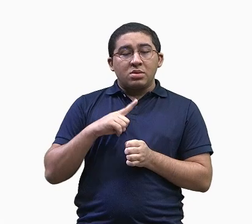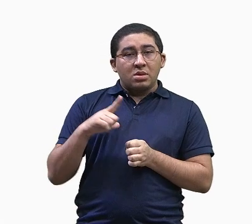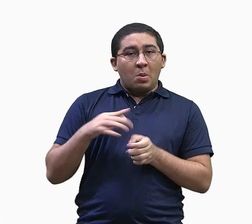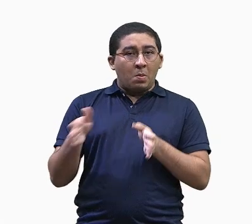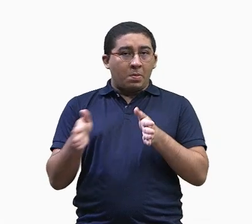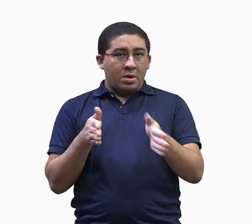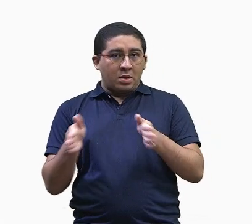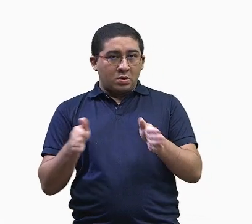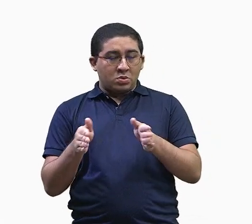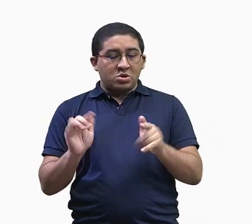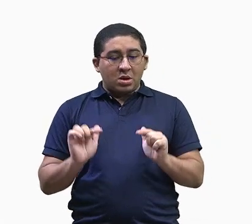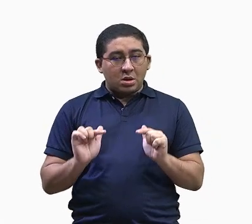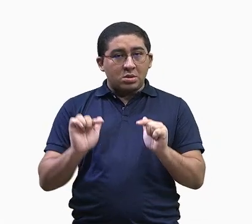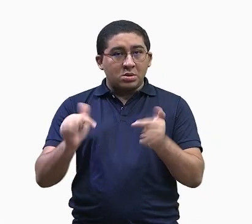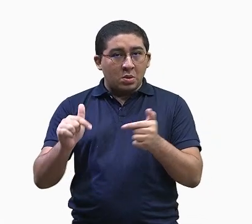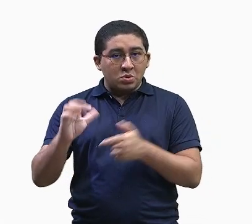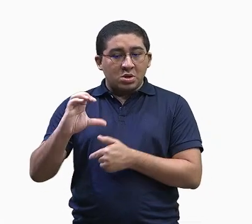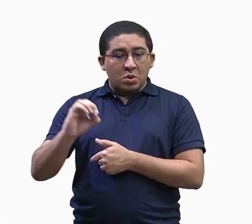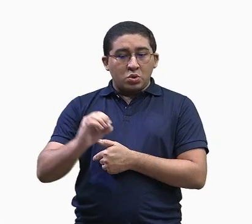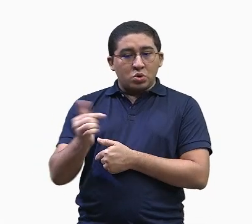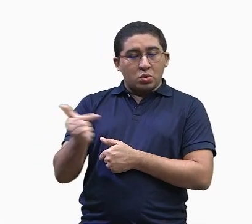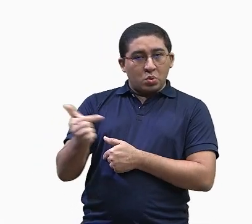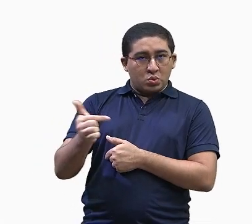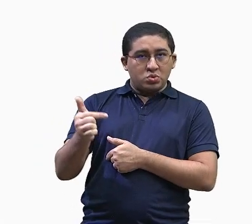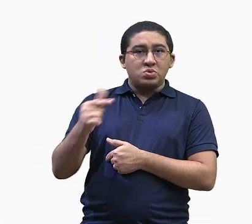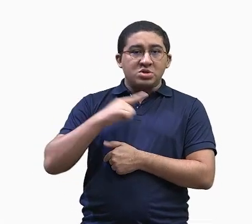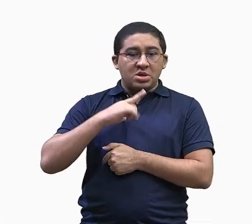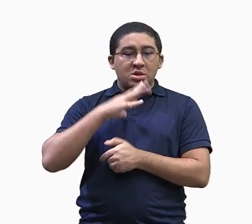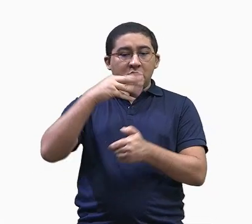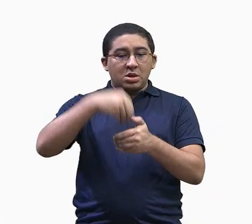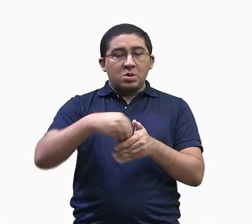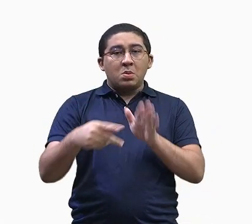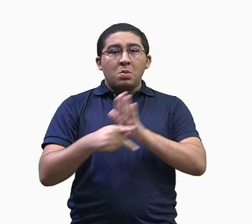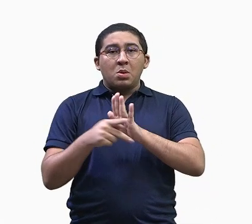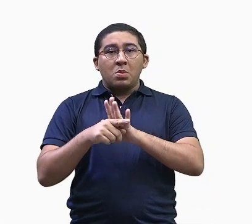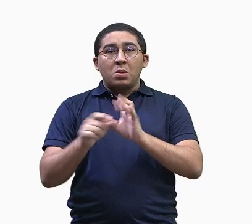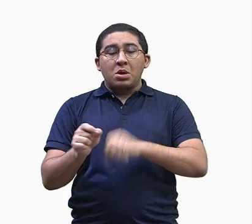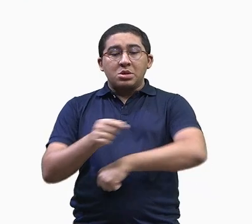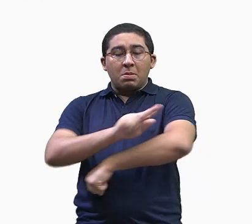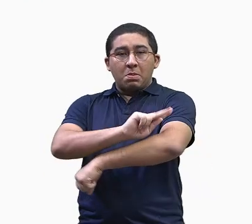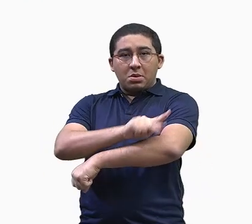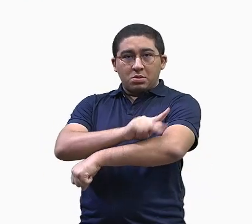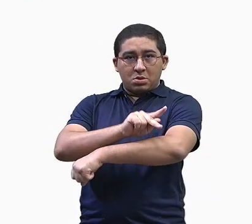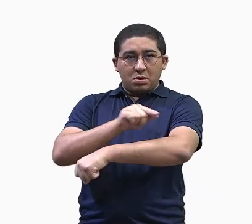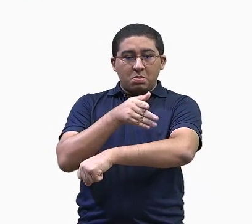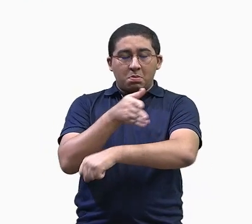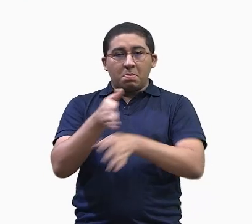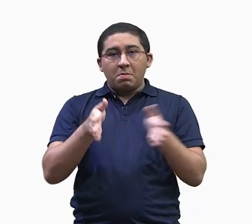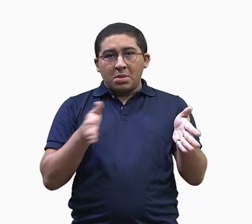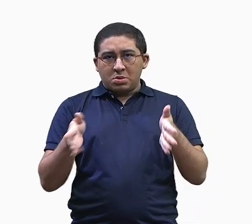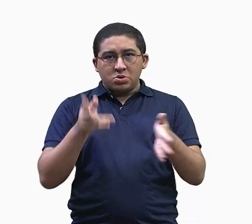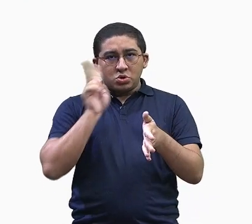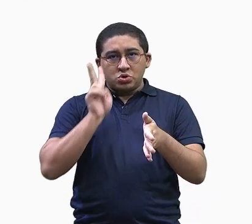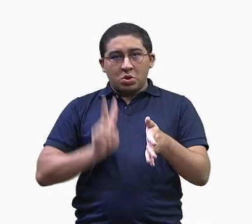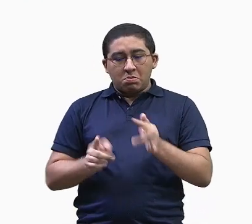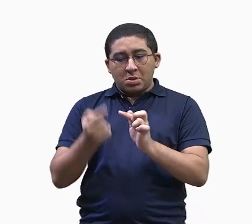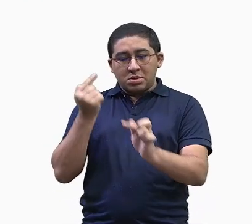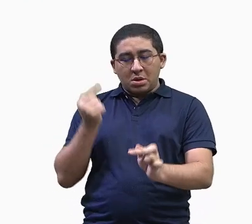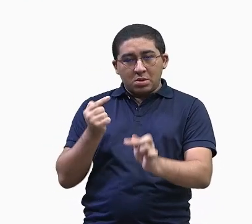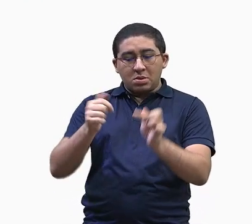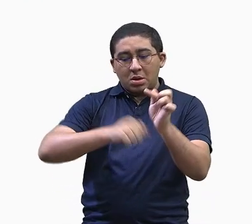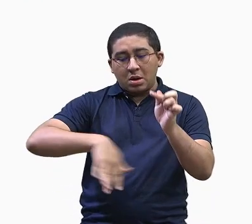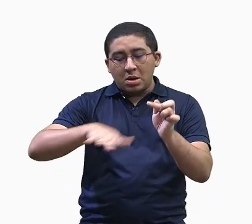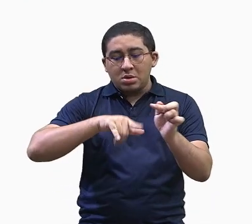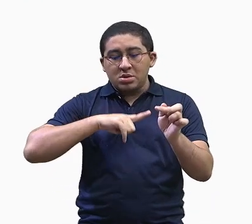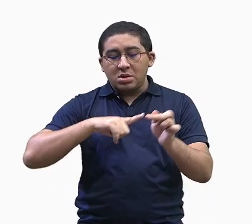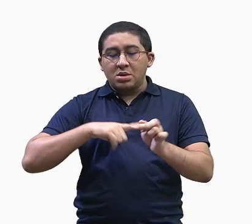olha lá a tabela geológica, encontra esse período dentro da era paleozoica, em área onde nós vamos encontrar ali os